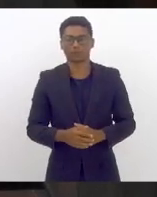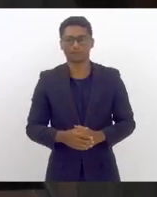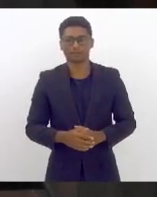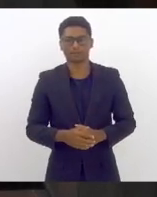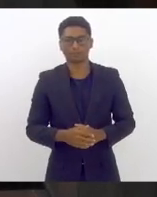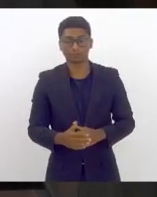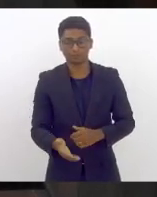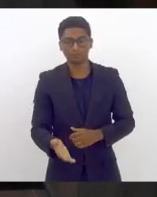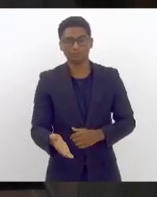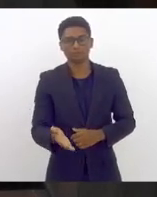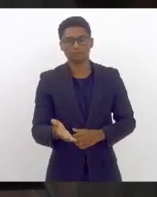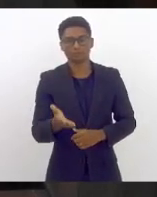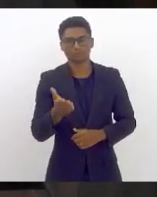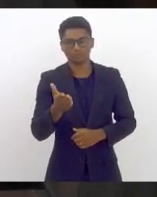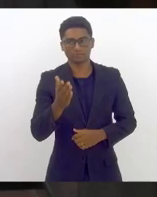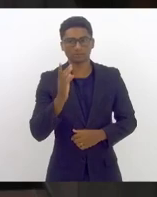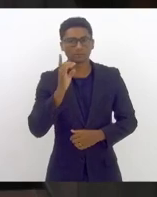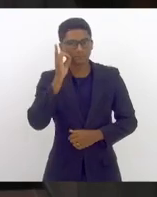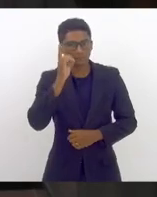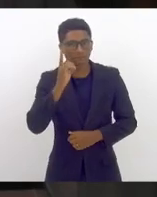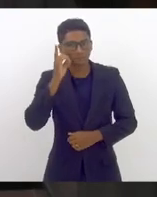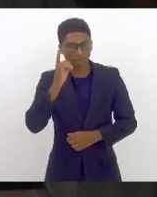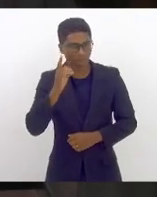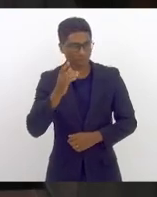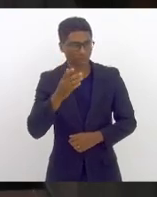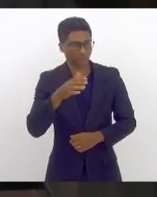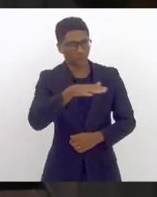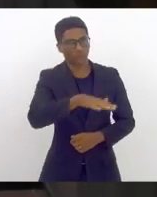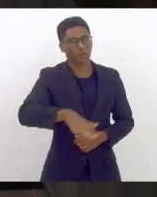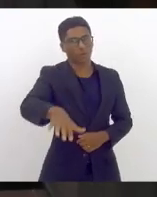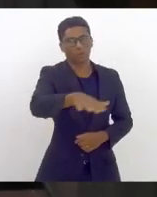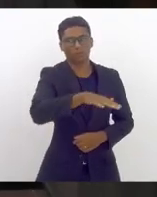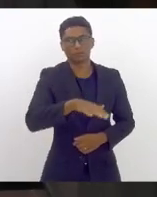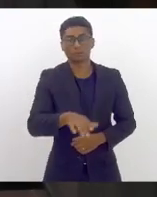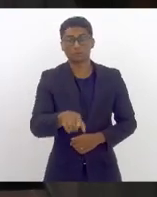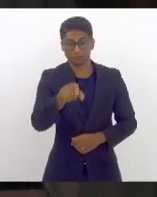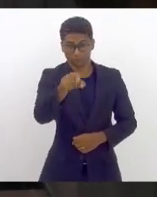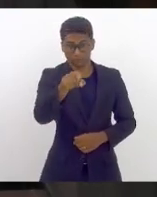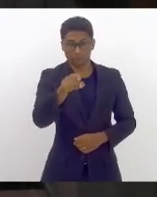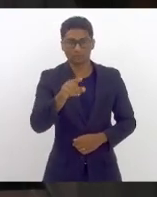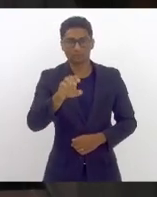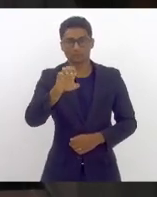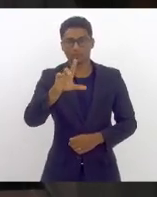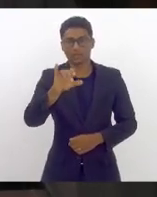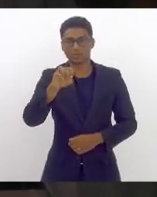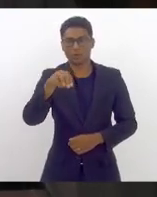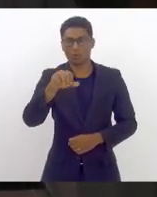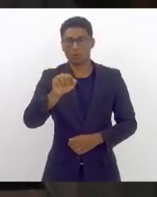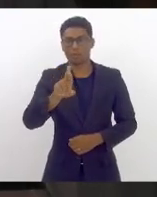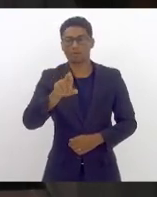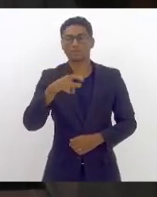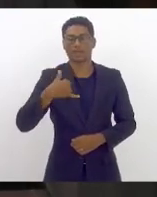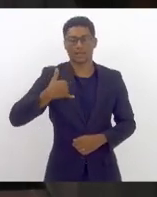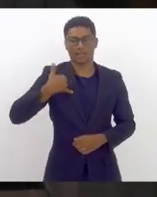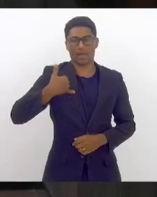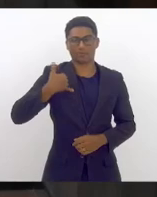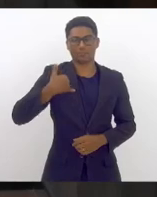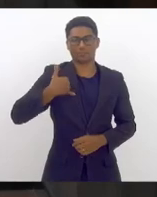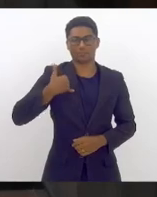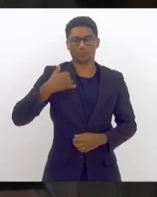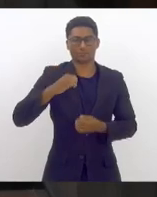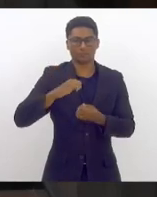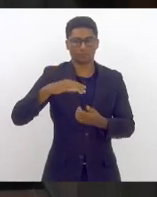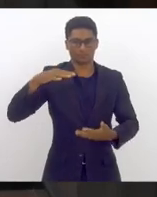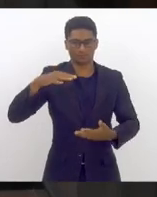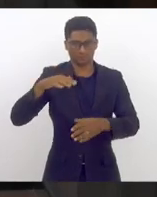todos os deputados, aquele que, além de ter mais idade, é o que tem